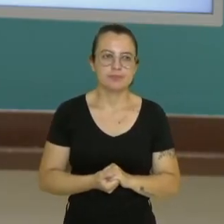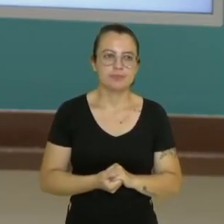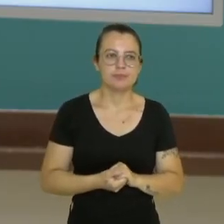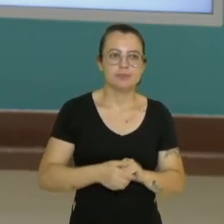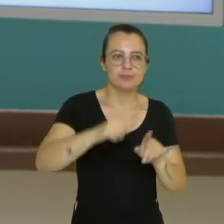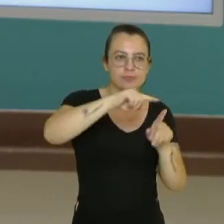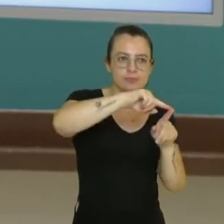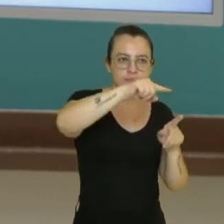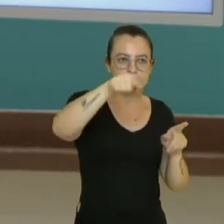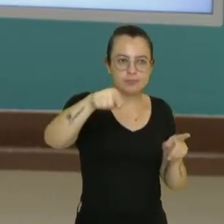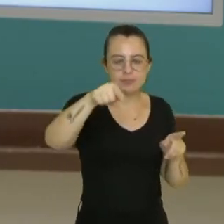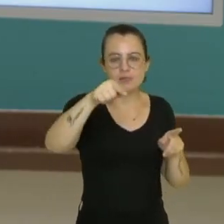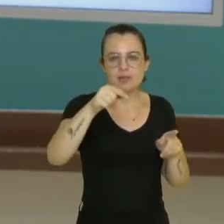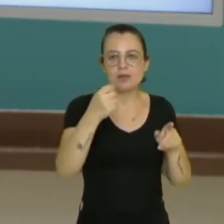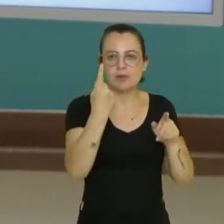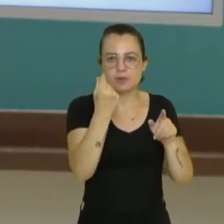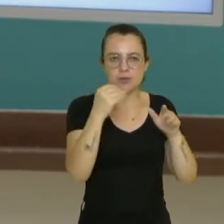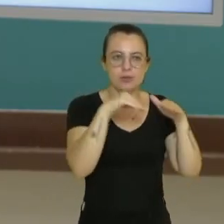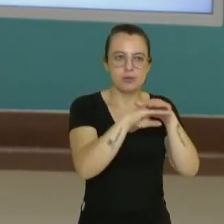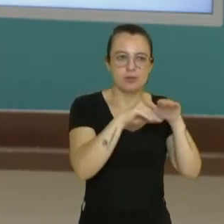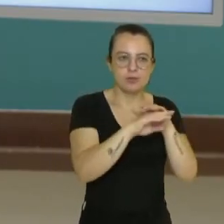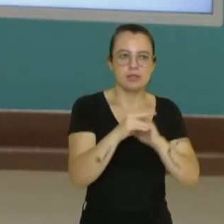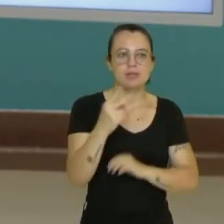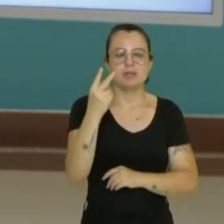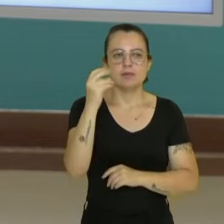305,25, e 20% investimento, R$